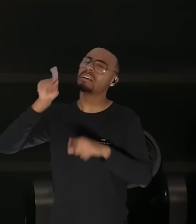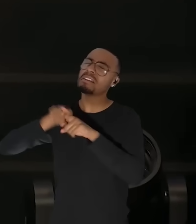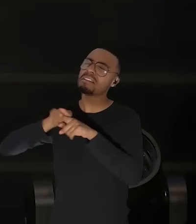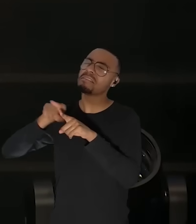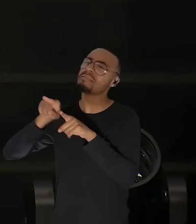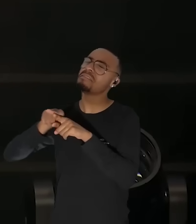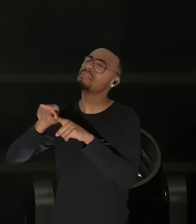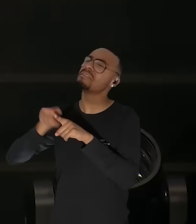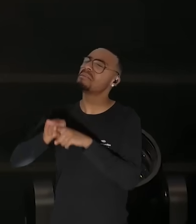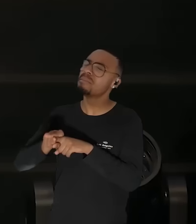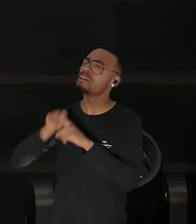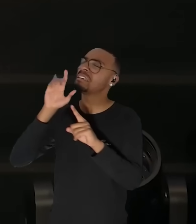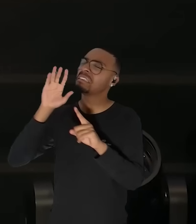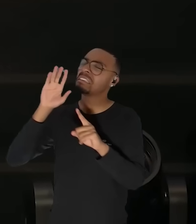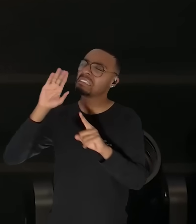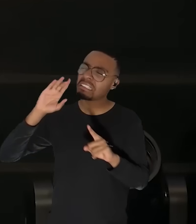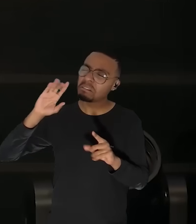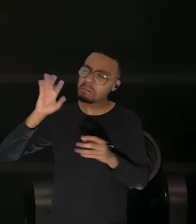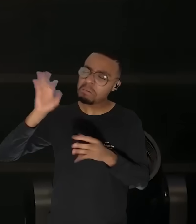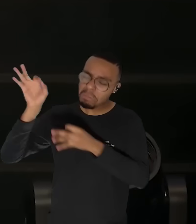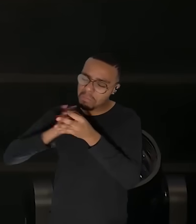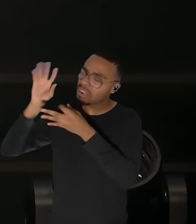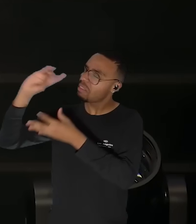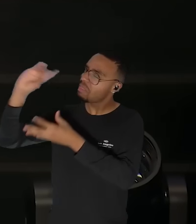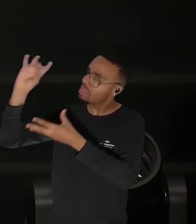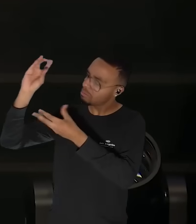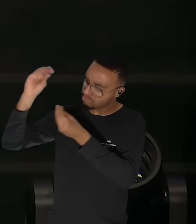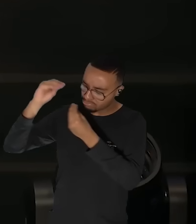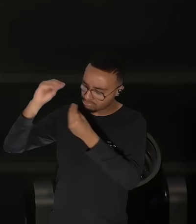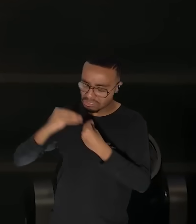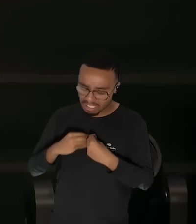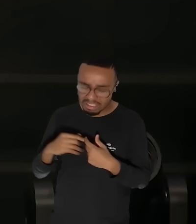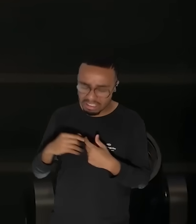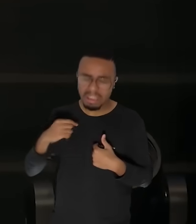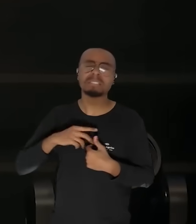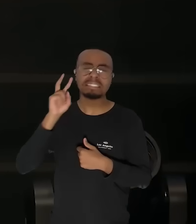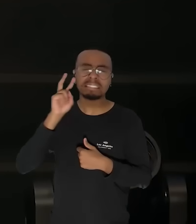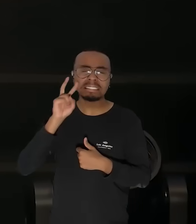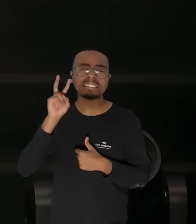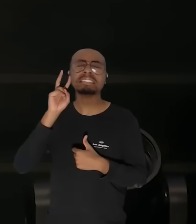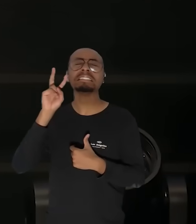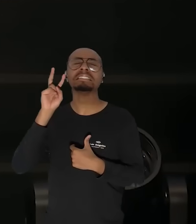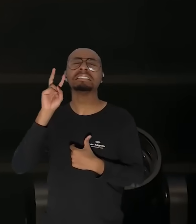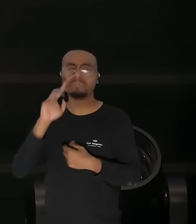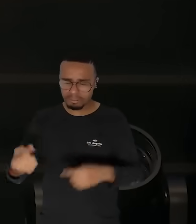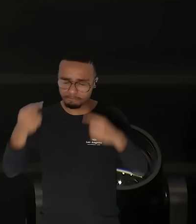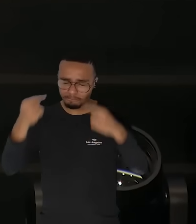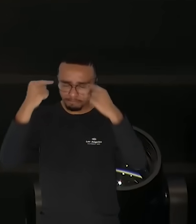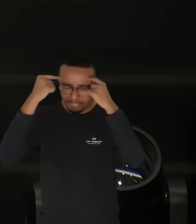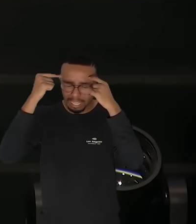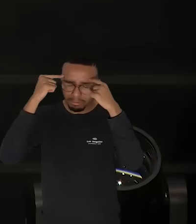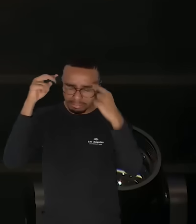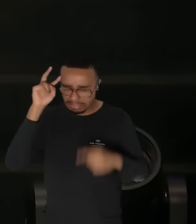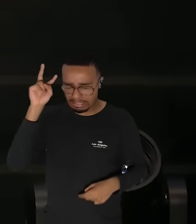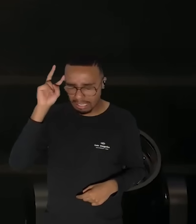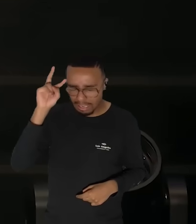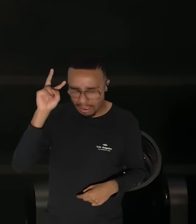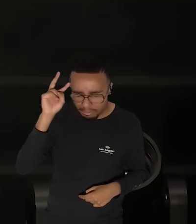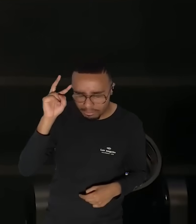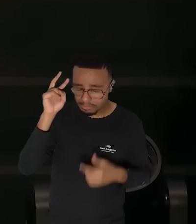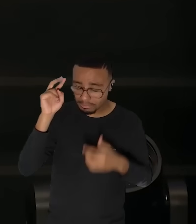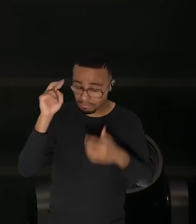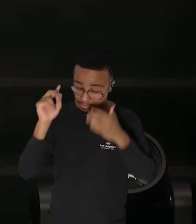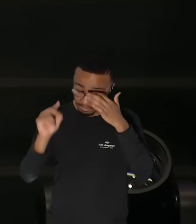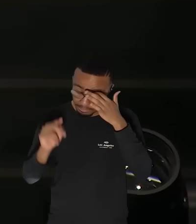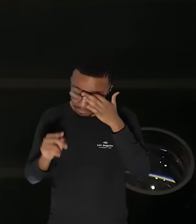barco, eu tenho que lembrar. Minha alma mimada, lembre. Minha mente assustada, lembre. Lembre